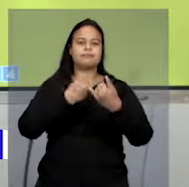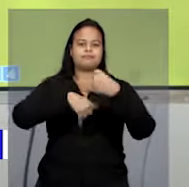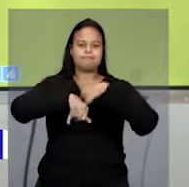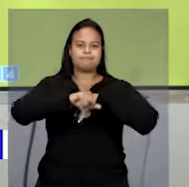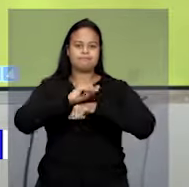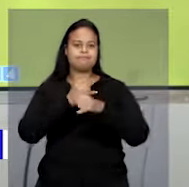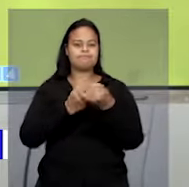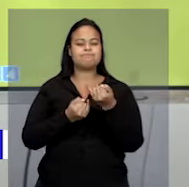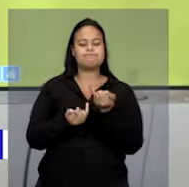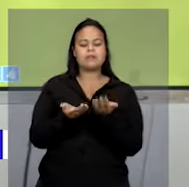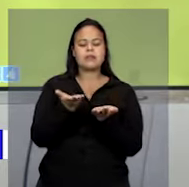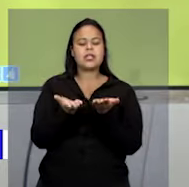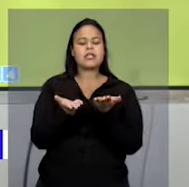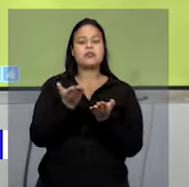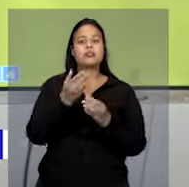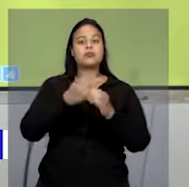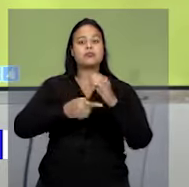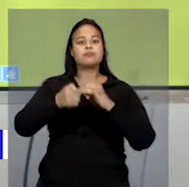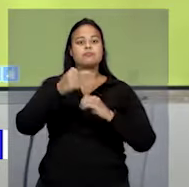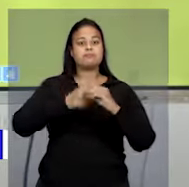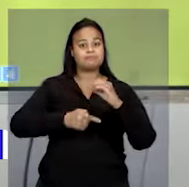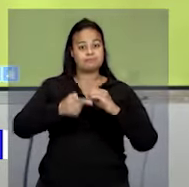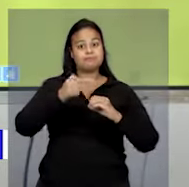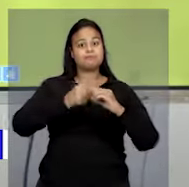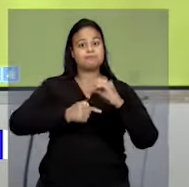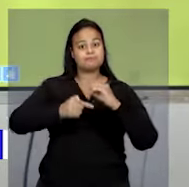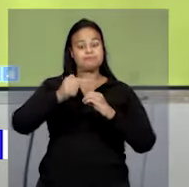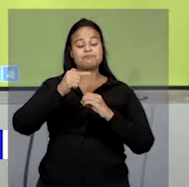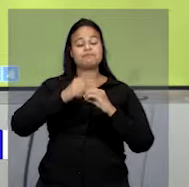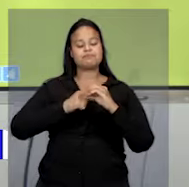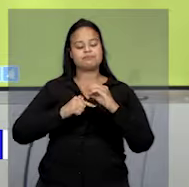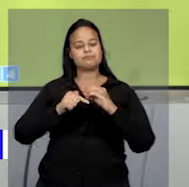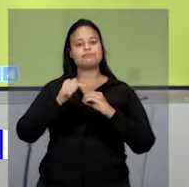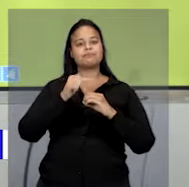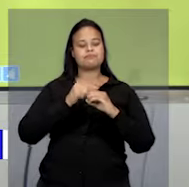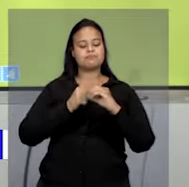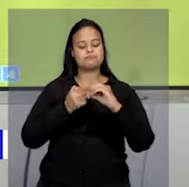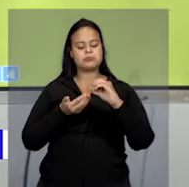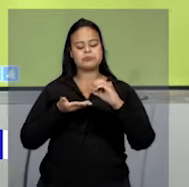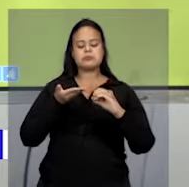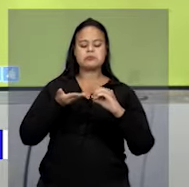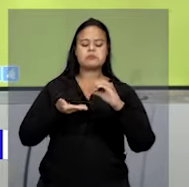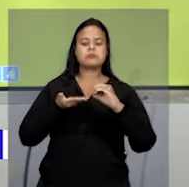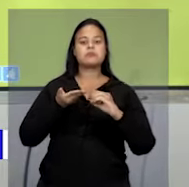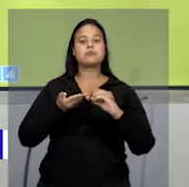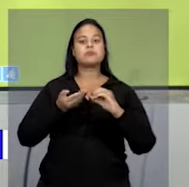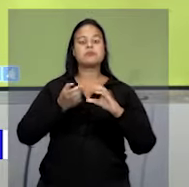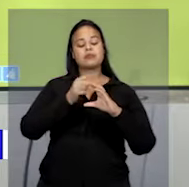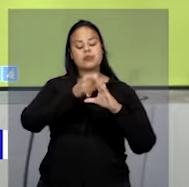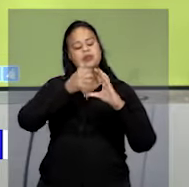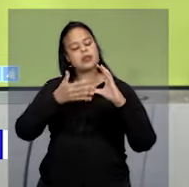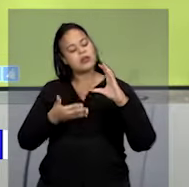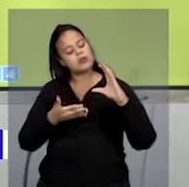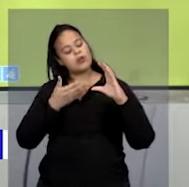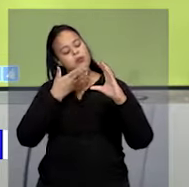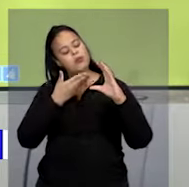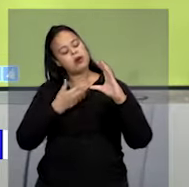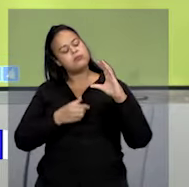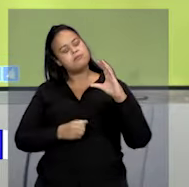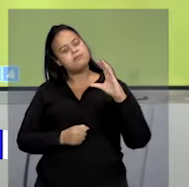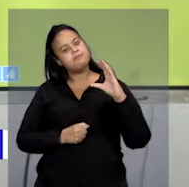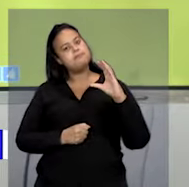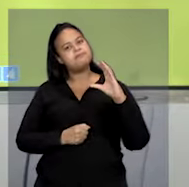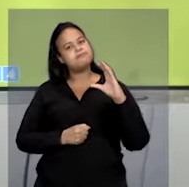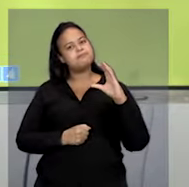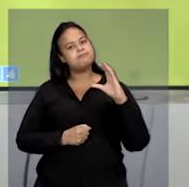sobre a estabilidade do átomo e vamos aprender a classificar